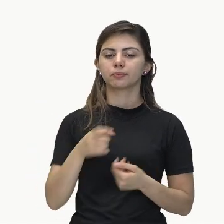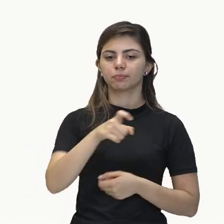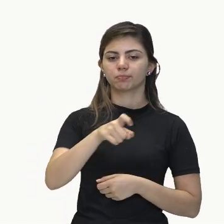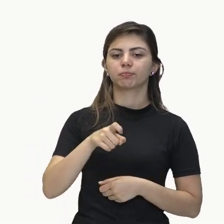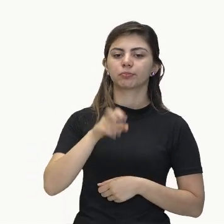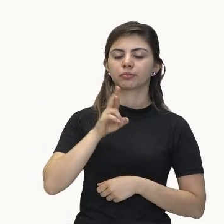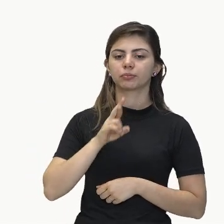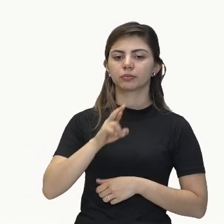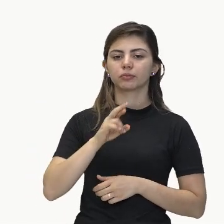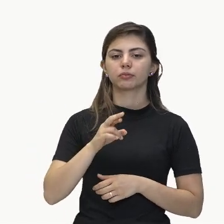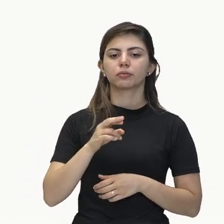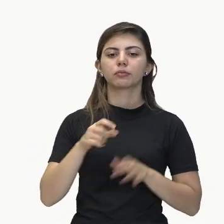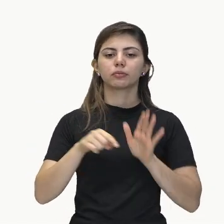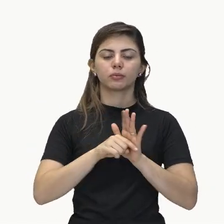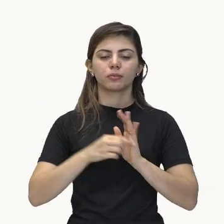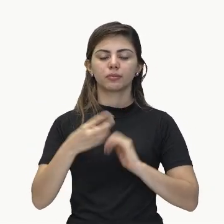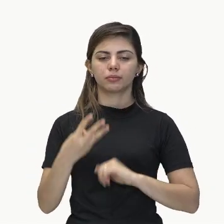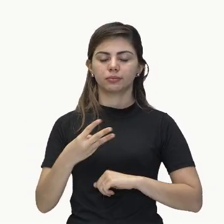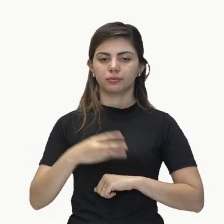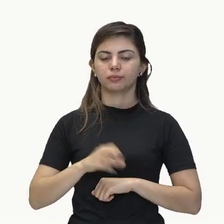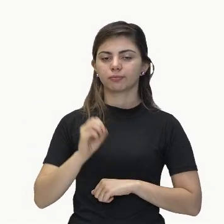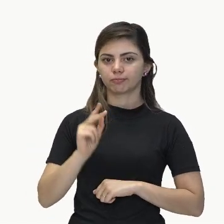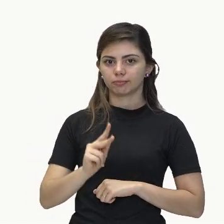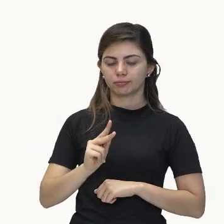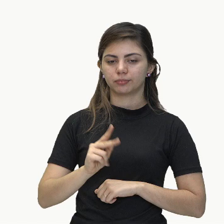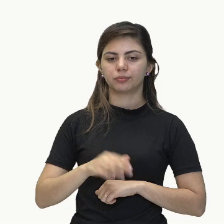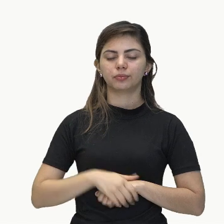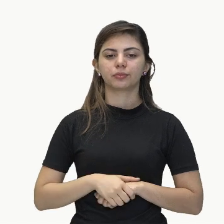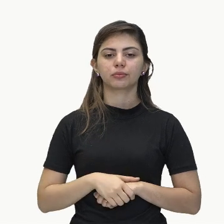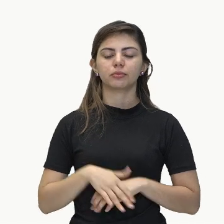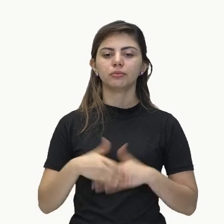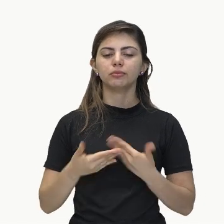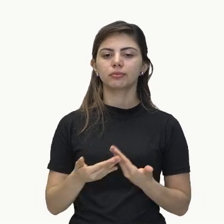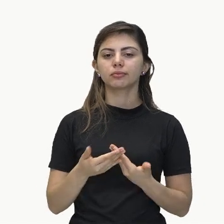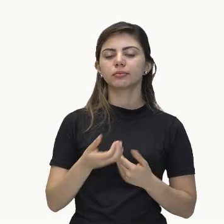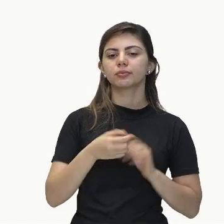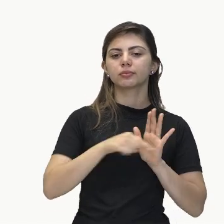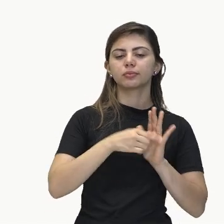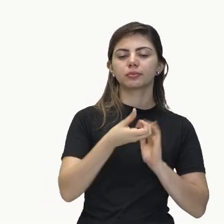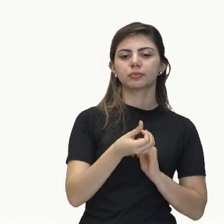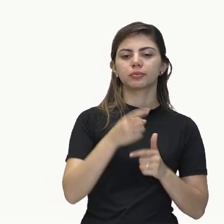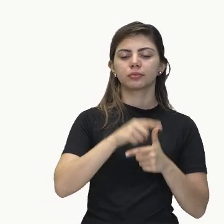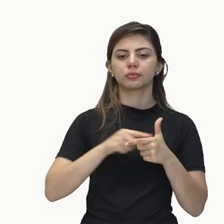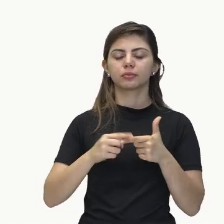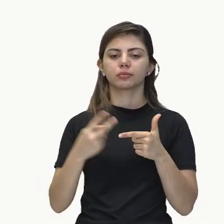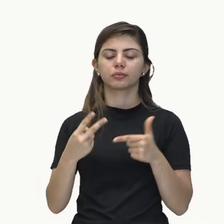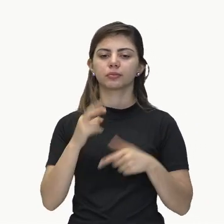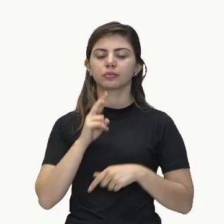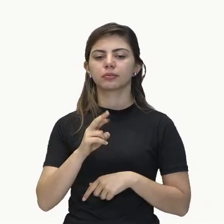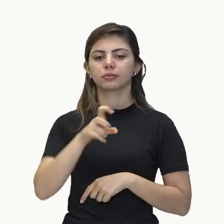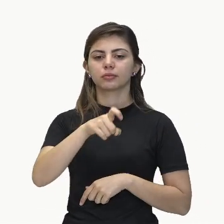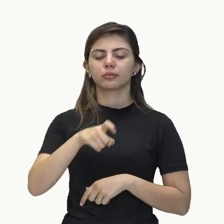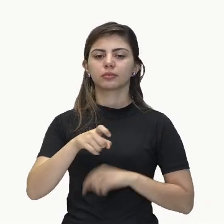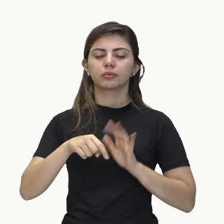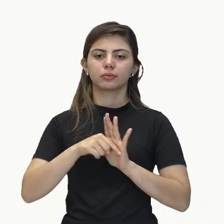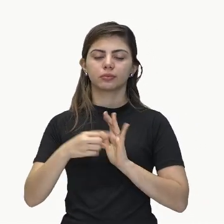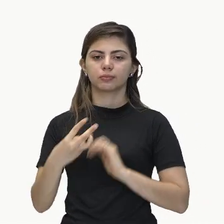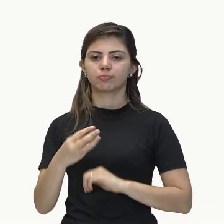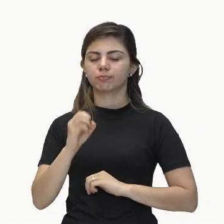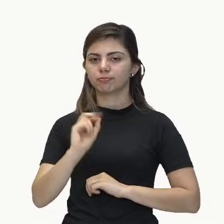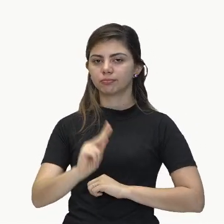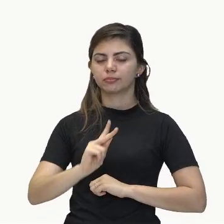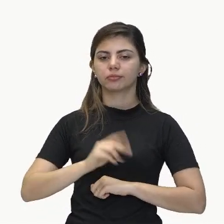será menos 3. Ok? Menos 6 dividido por 2, menos 3.